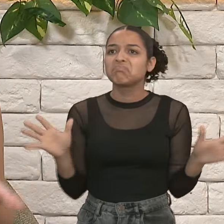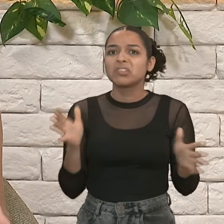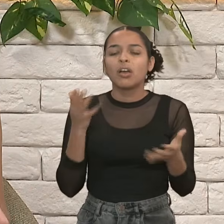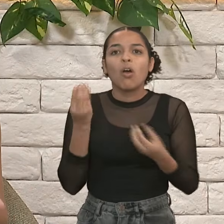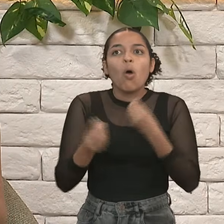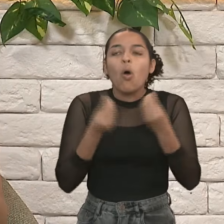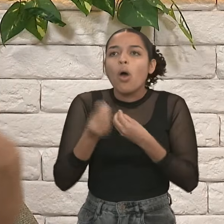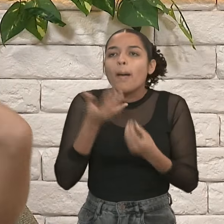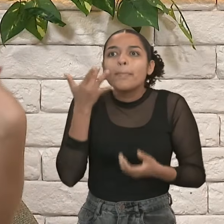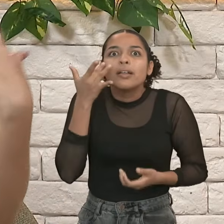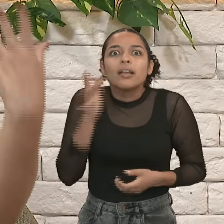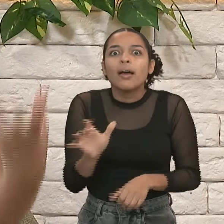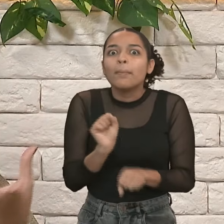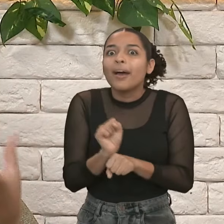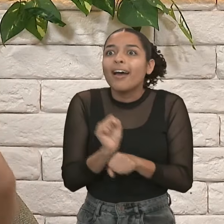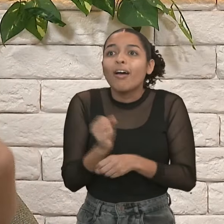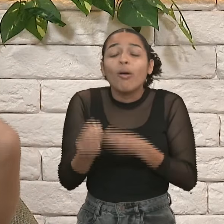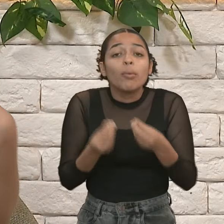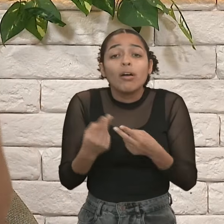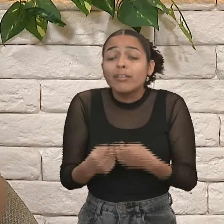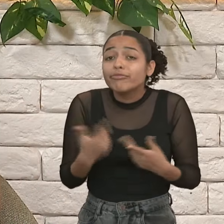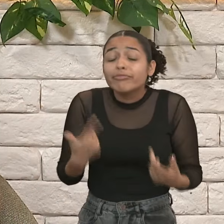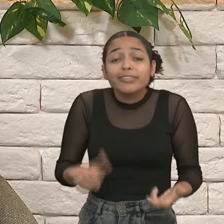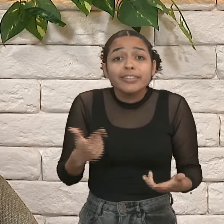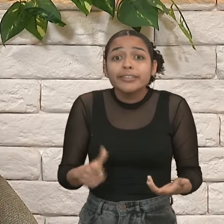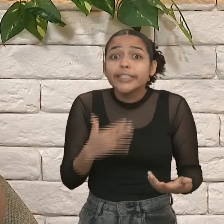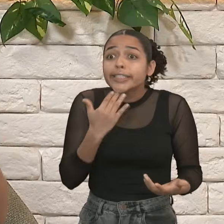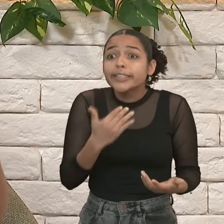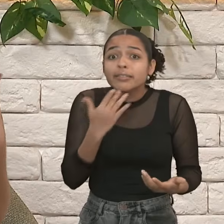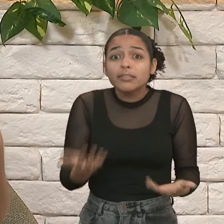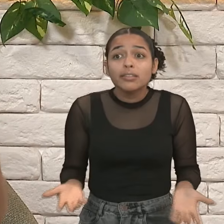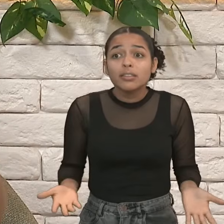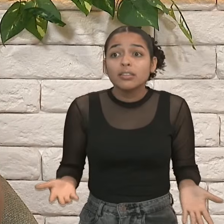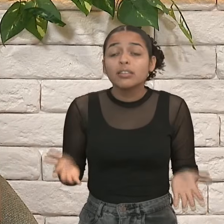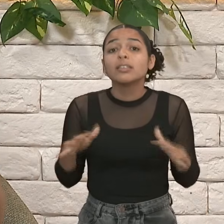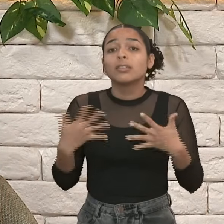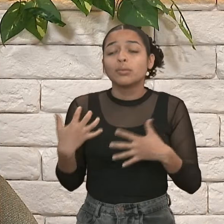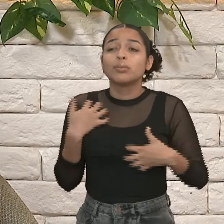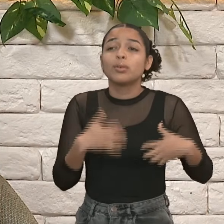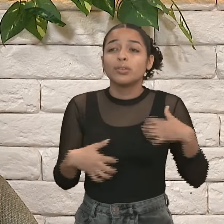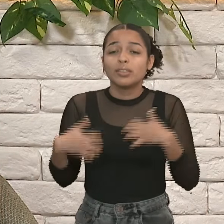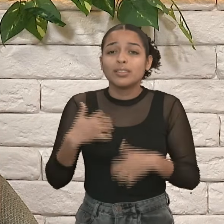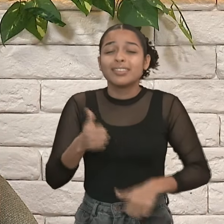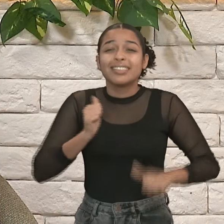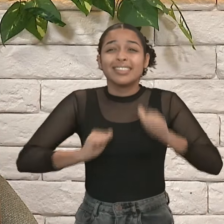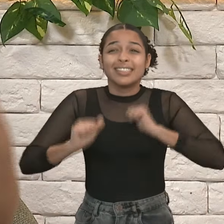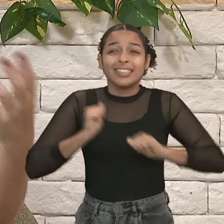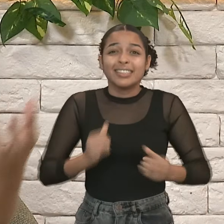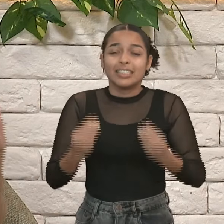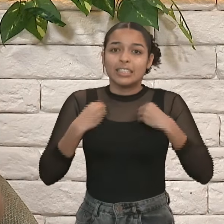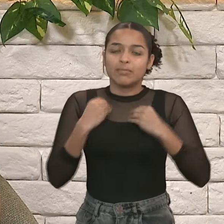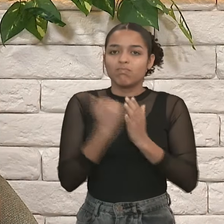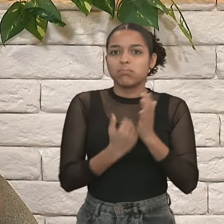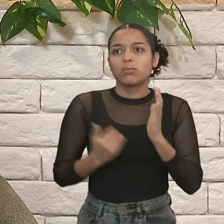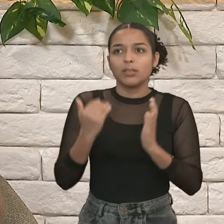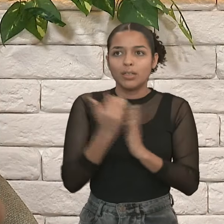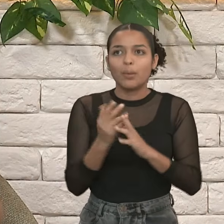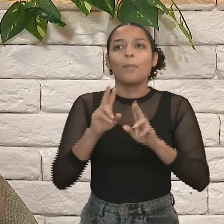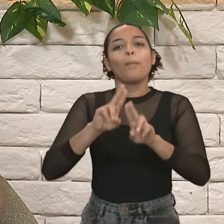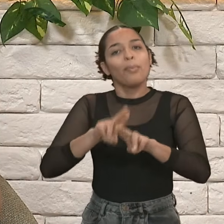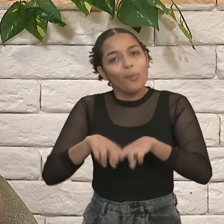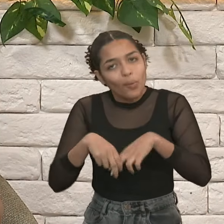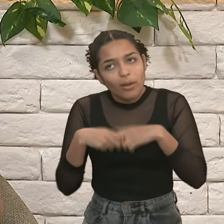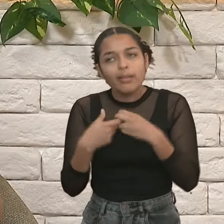reduz o tempo da frustração também. Então, essas características dessas novas telas, elas